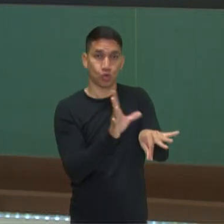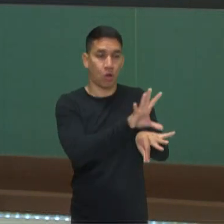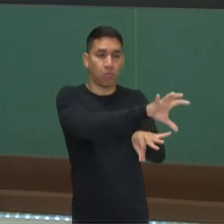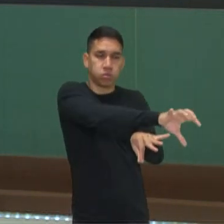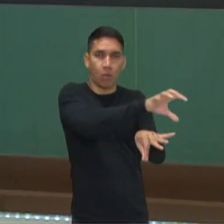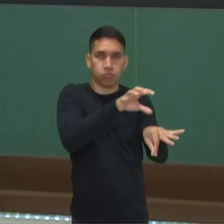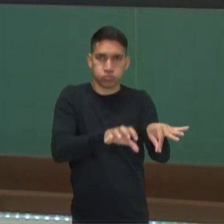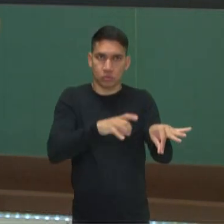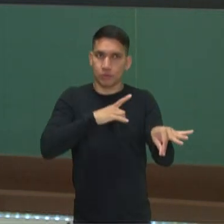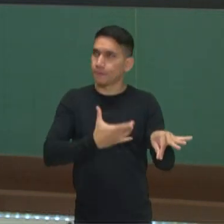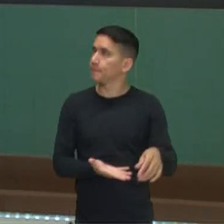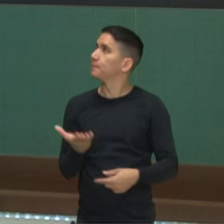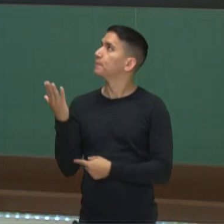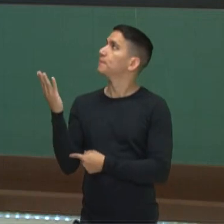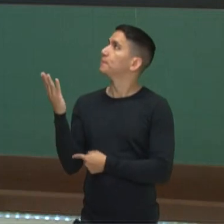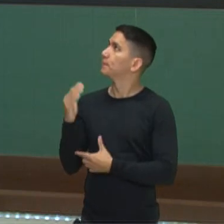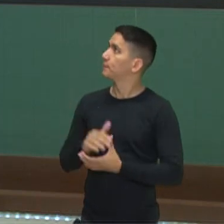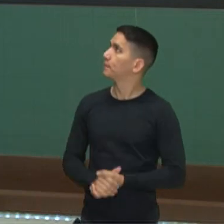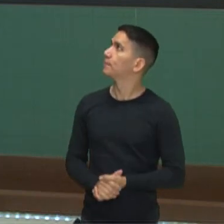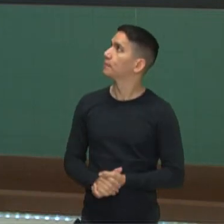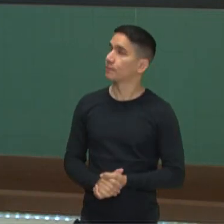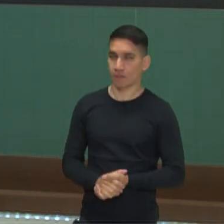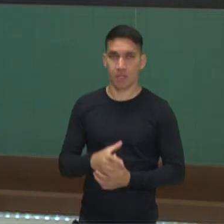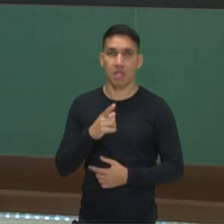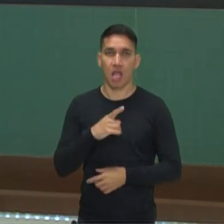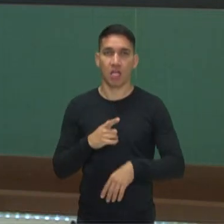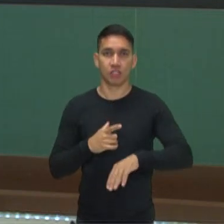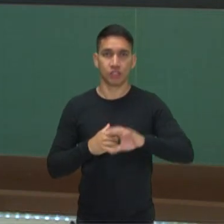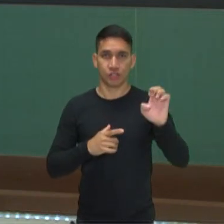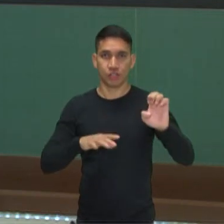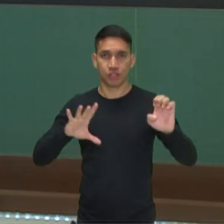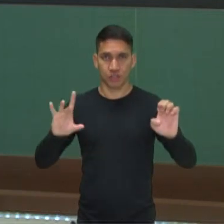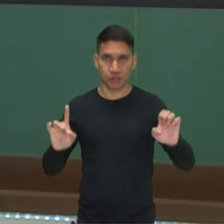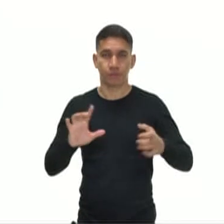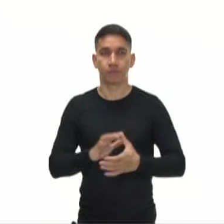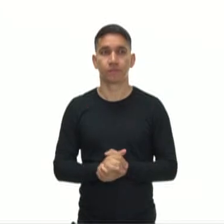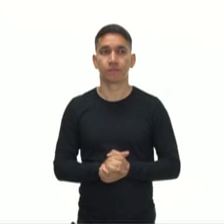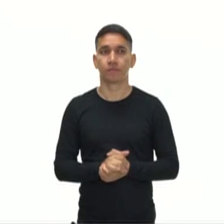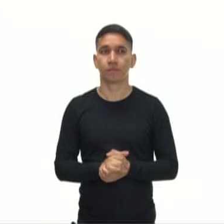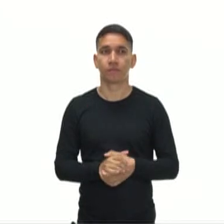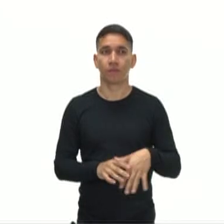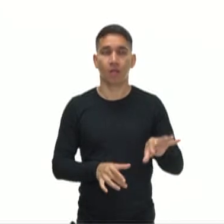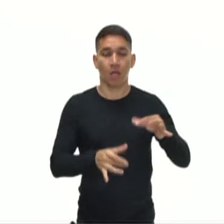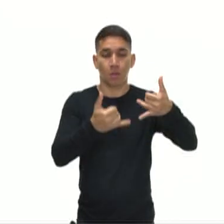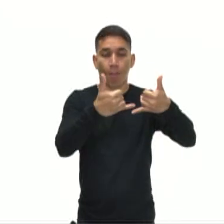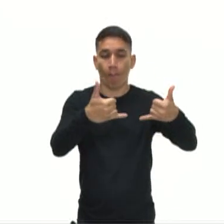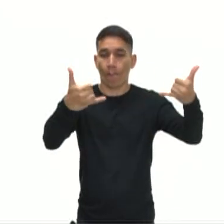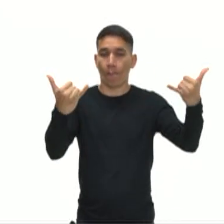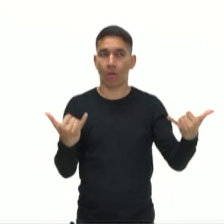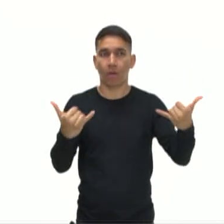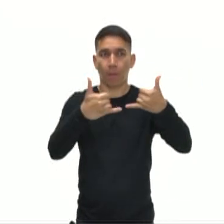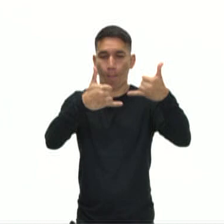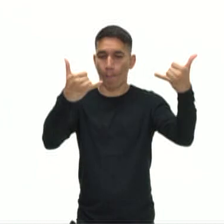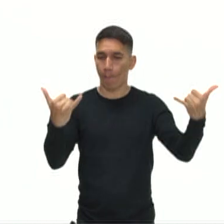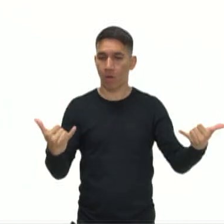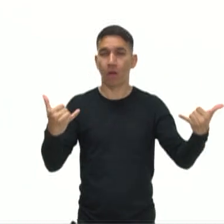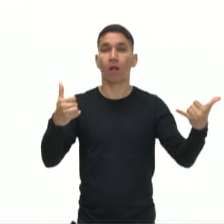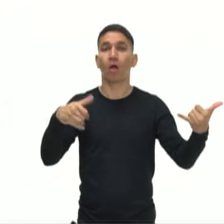Porque são dois na realidade, né? Ovário esquerdo, ovário direito, tubas uterinas, essa região